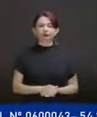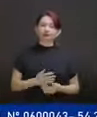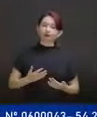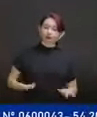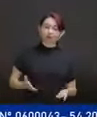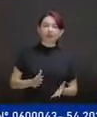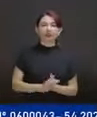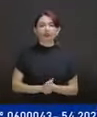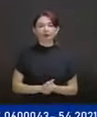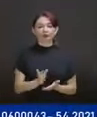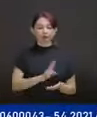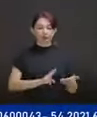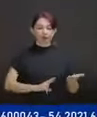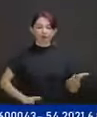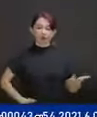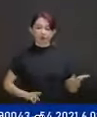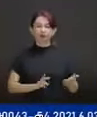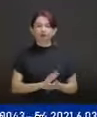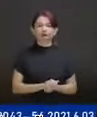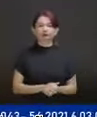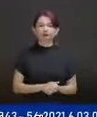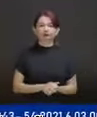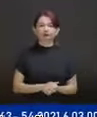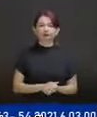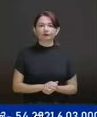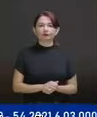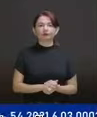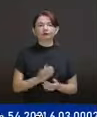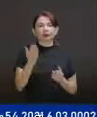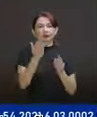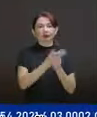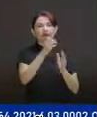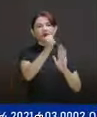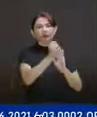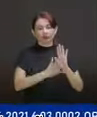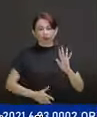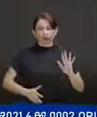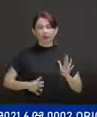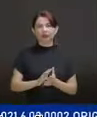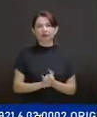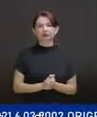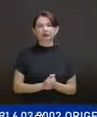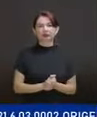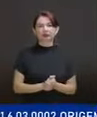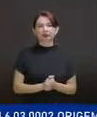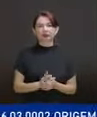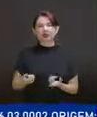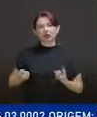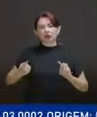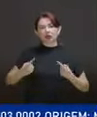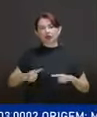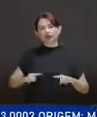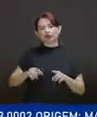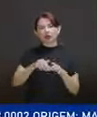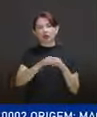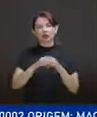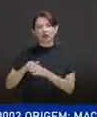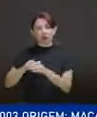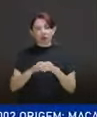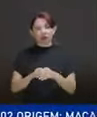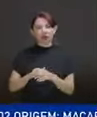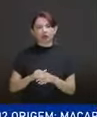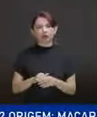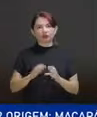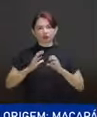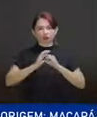Bom, conforme foi relatado aqui, cuida-se de embargos de declaração que foram opostos contra o acordo desse tribunal,